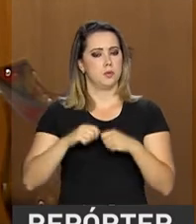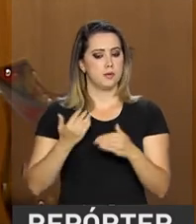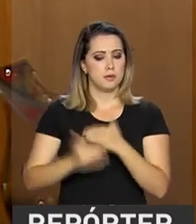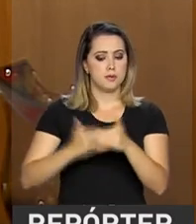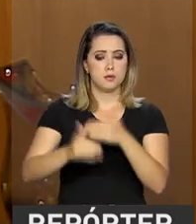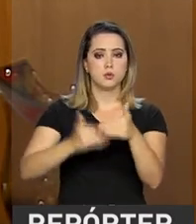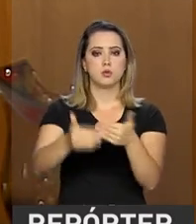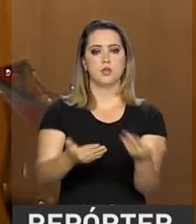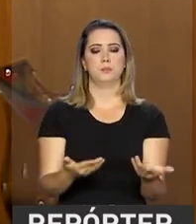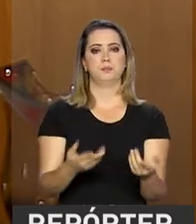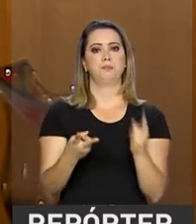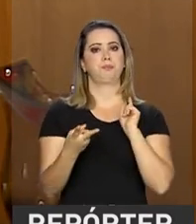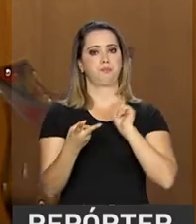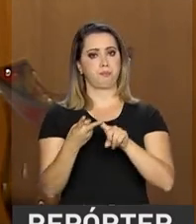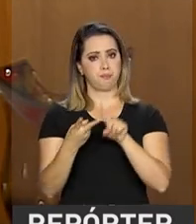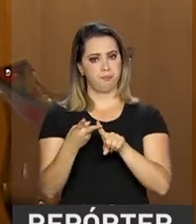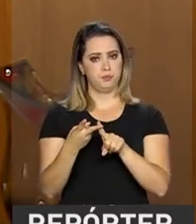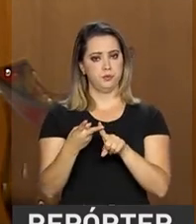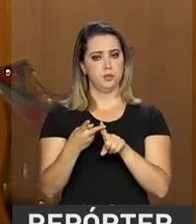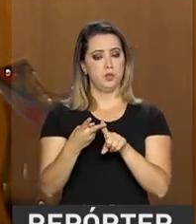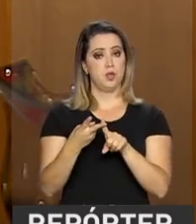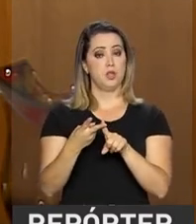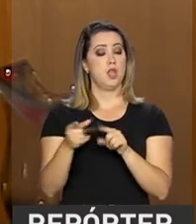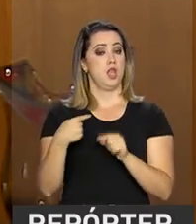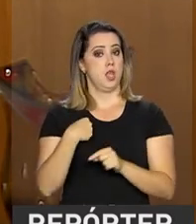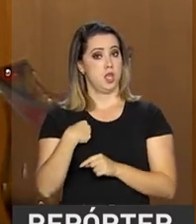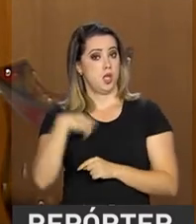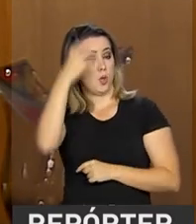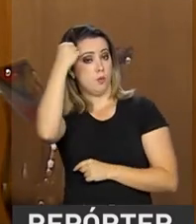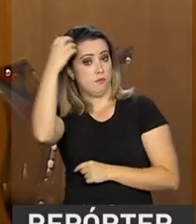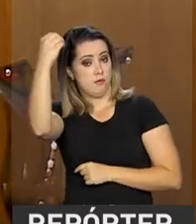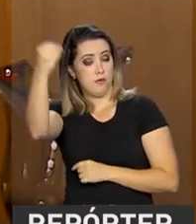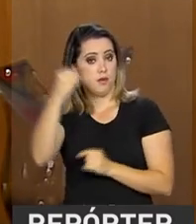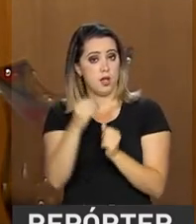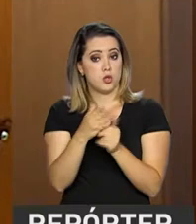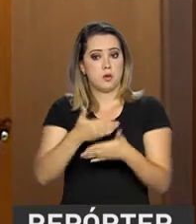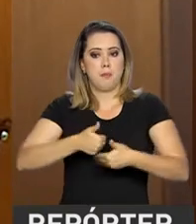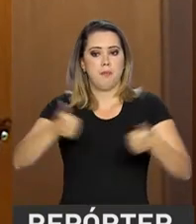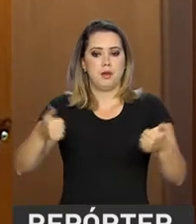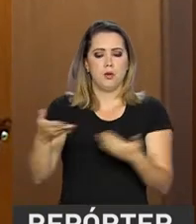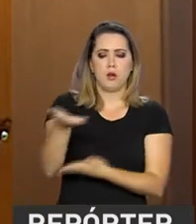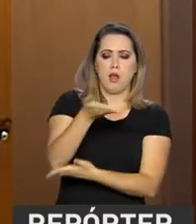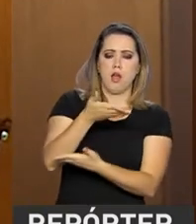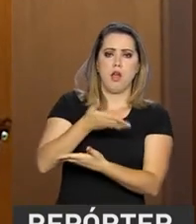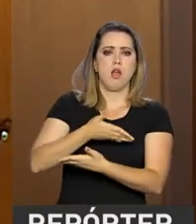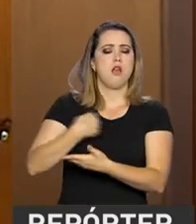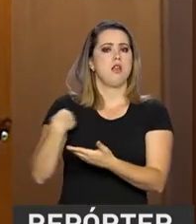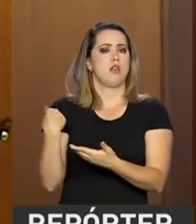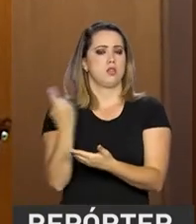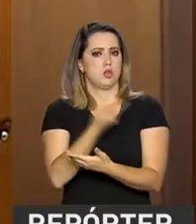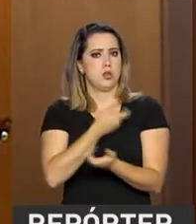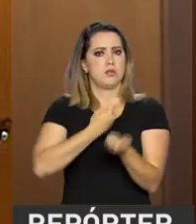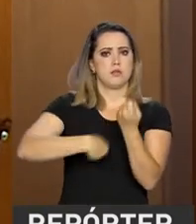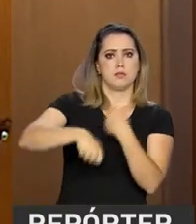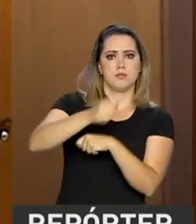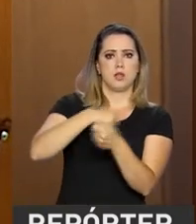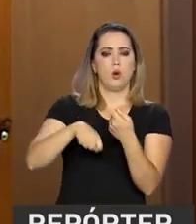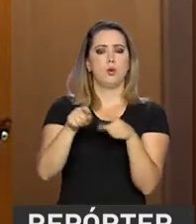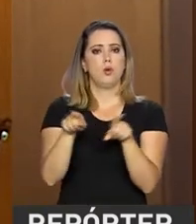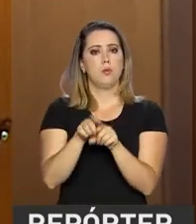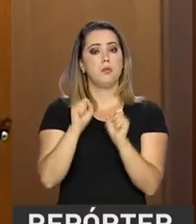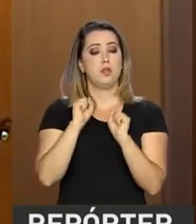em segundo lugar viajo para ampliar nossas relações a china poderá ser uma das grandes